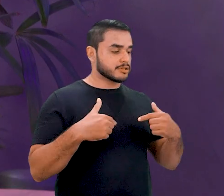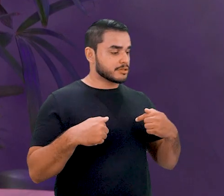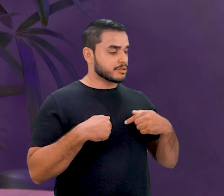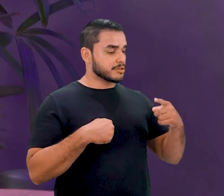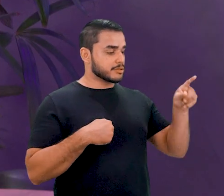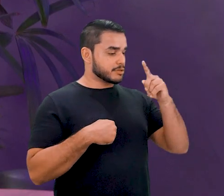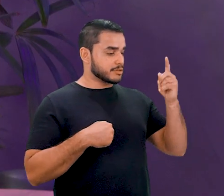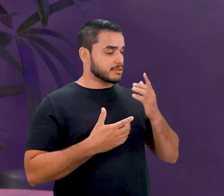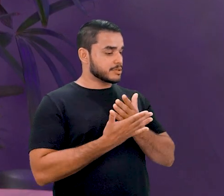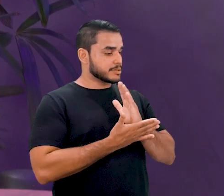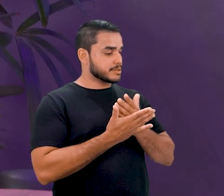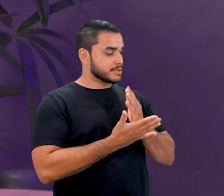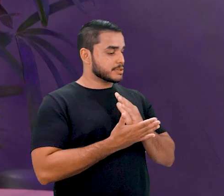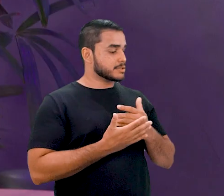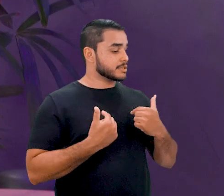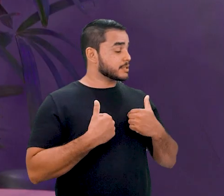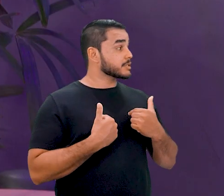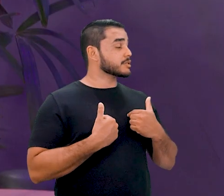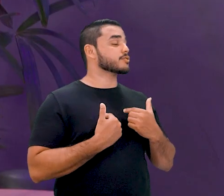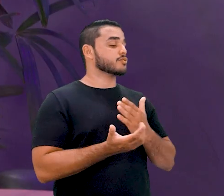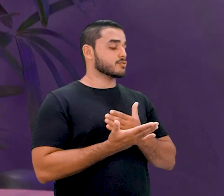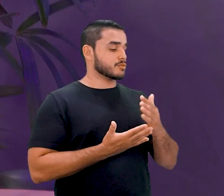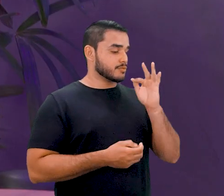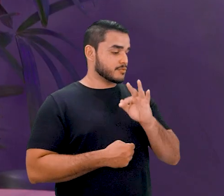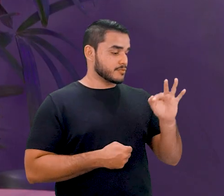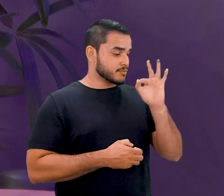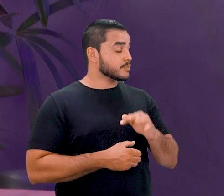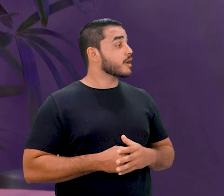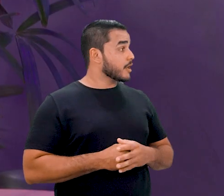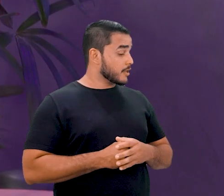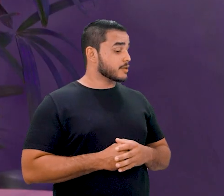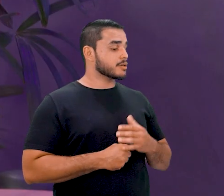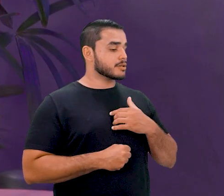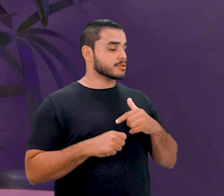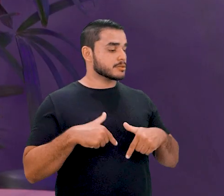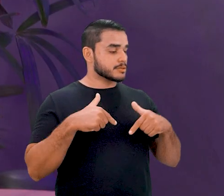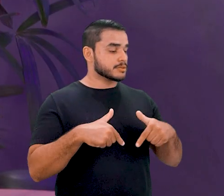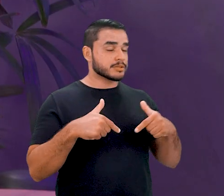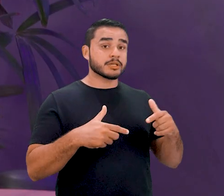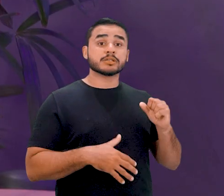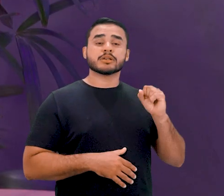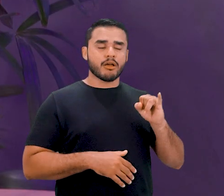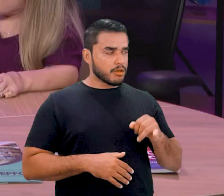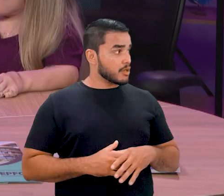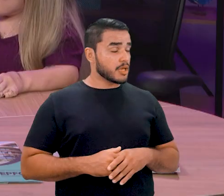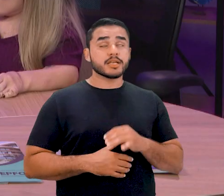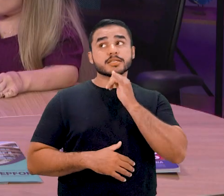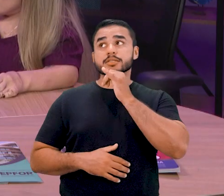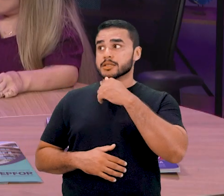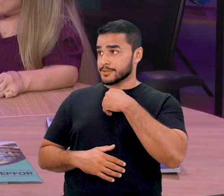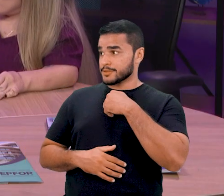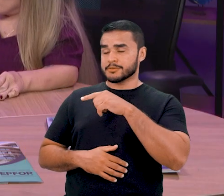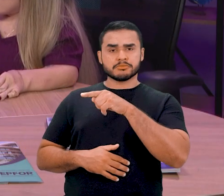a minha militância nasceu fortemente na graduação. É isso que a gente faz, amiga. Quando a gente chega nos lugares que